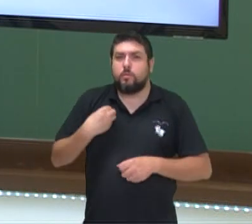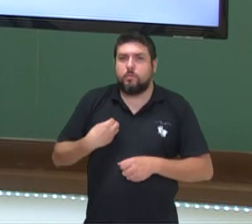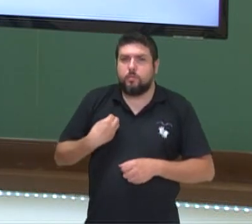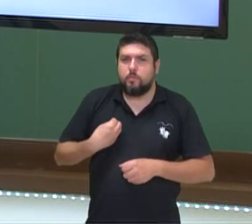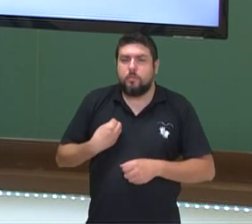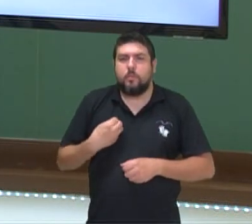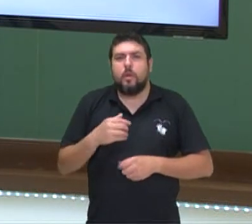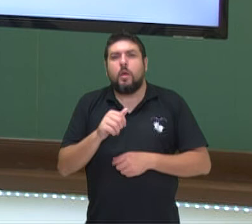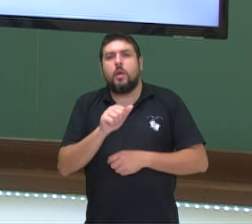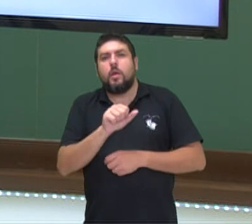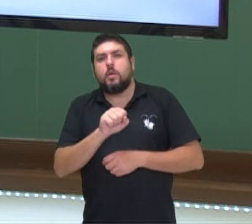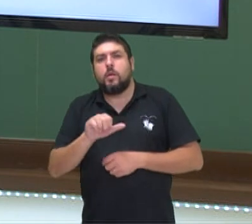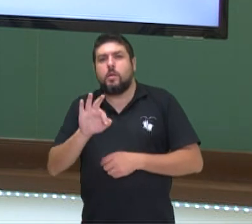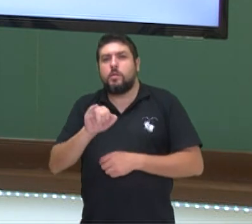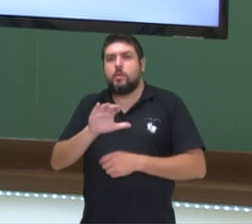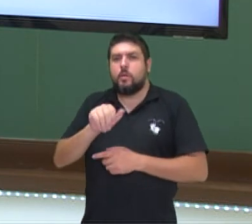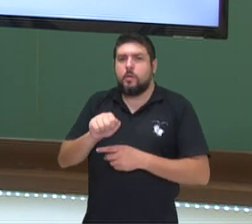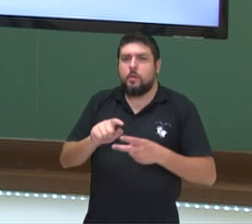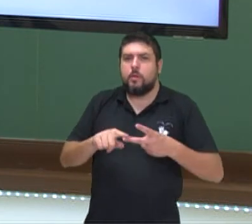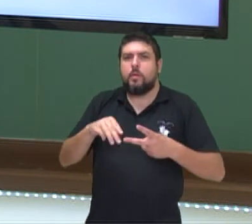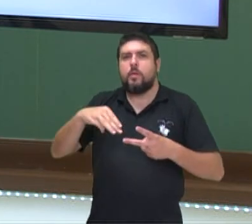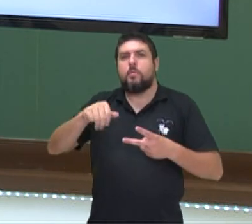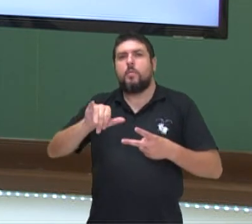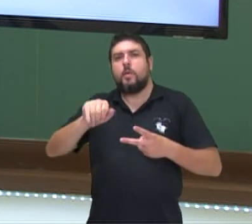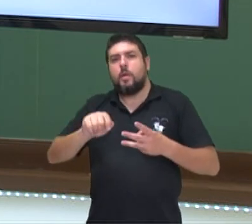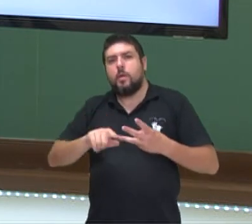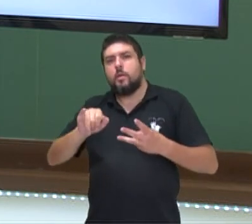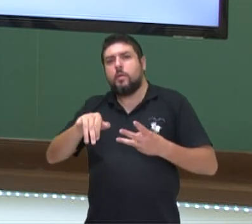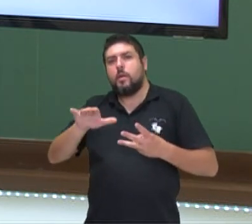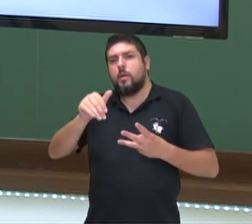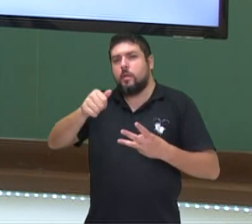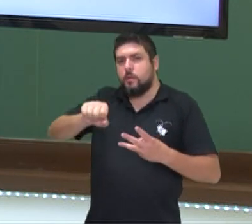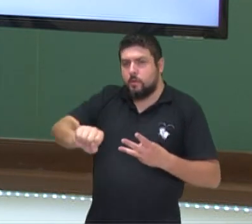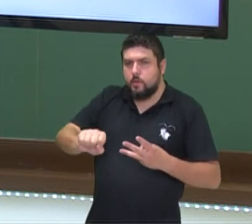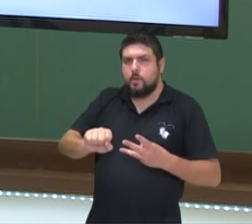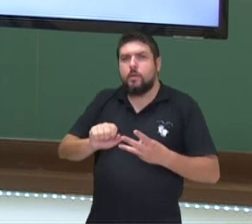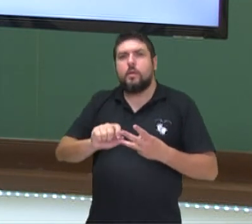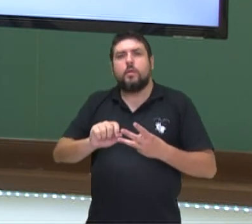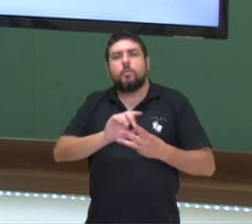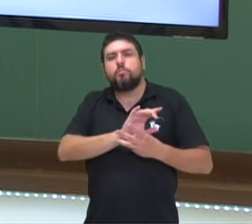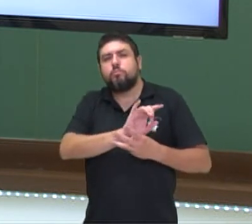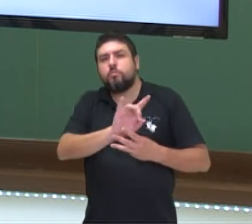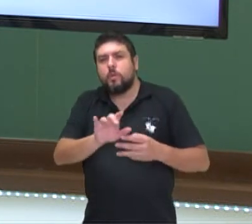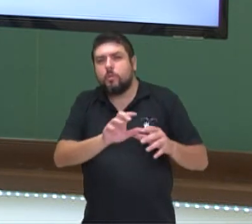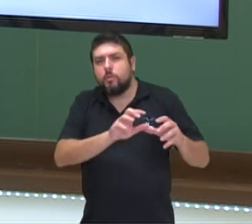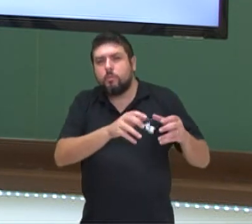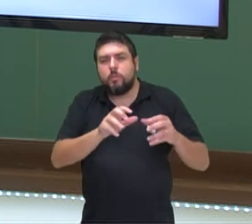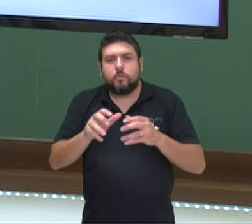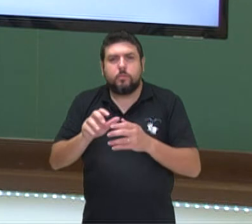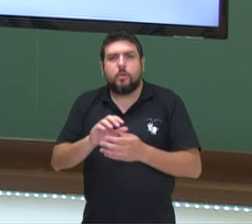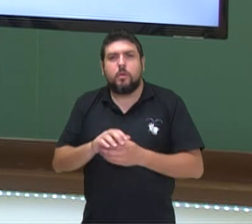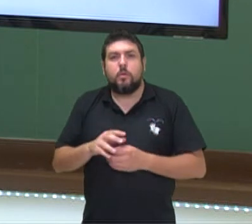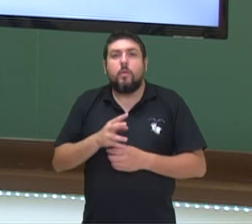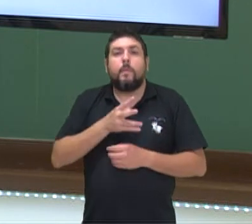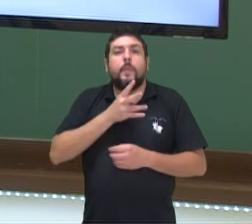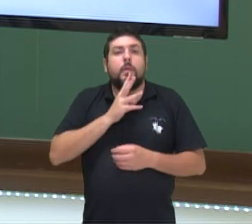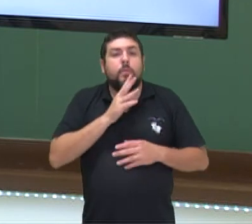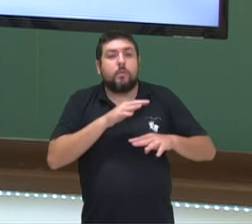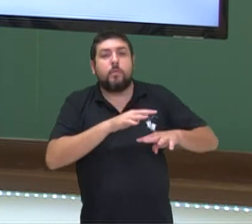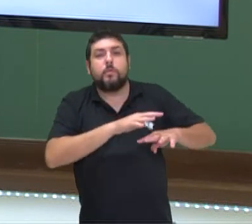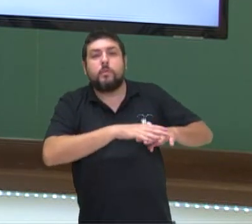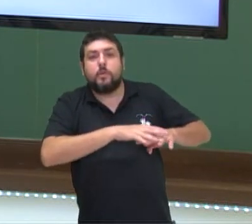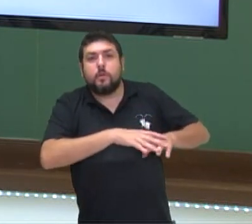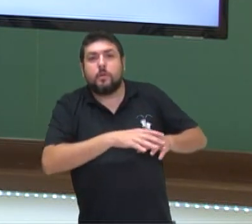incas, e aqui esse destaque para os povos maias, o conhecimento científico que tinham em áreas como matemática,